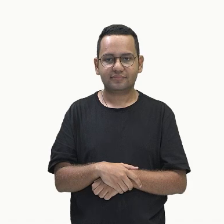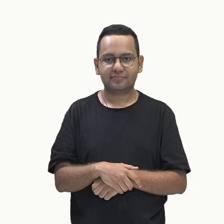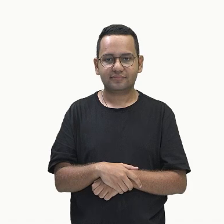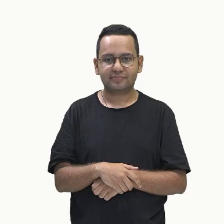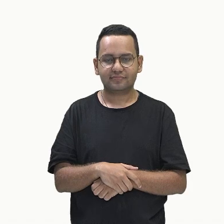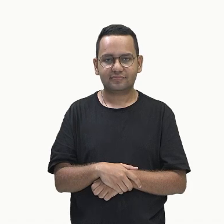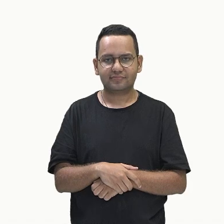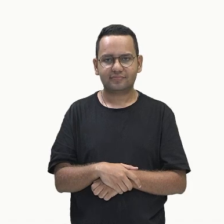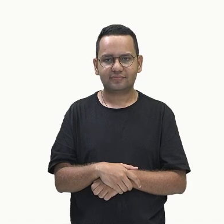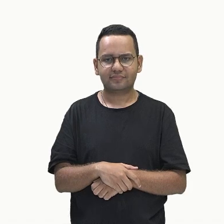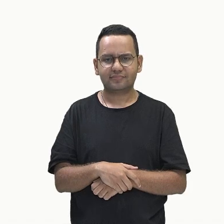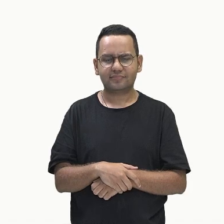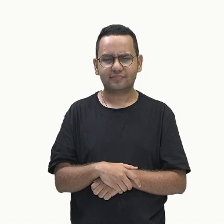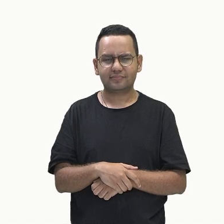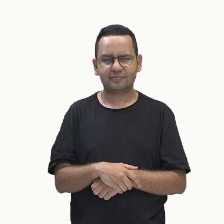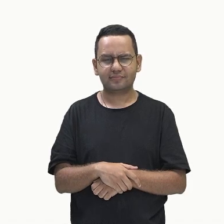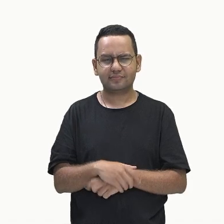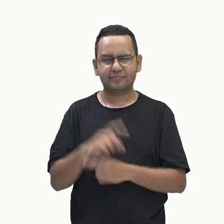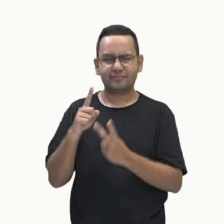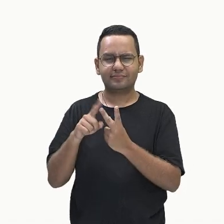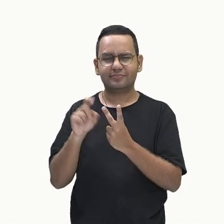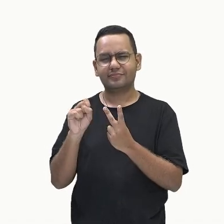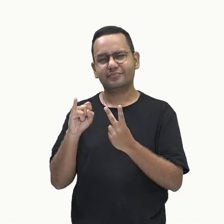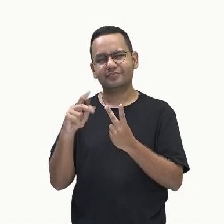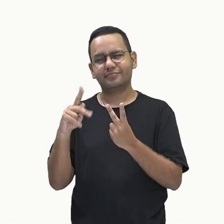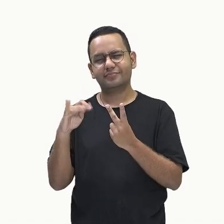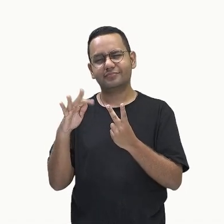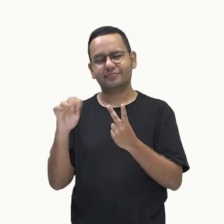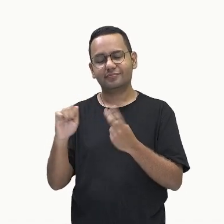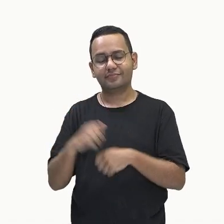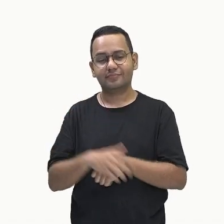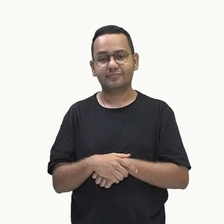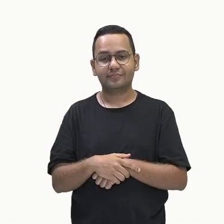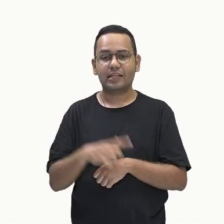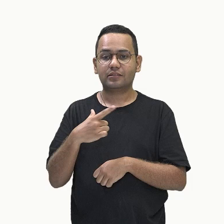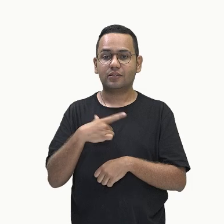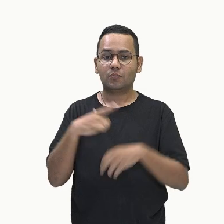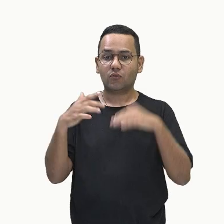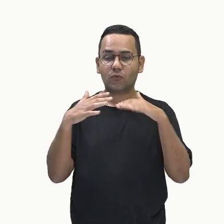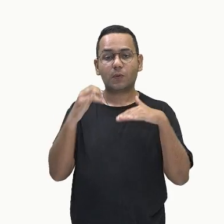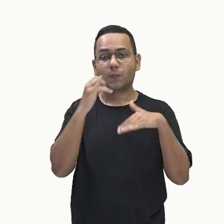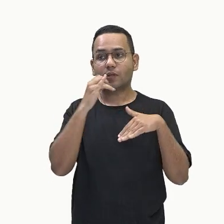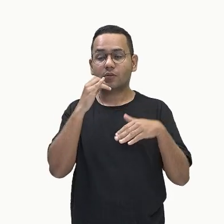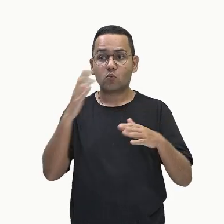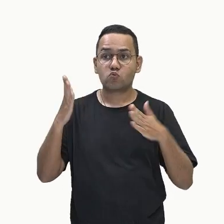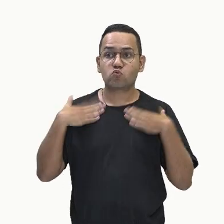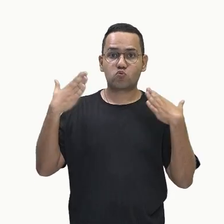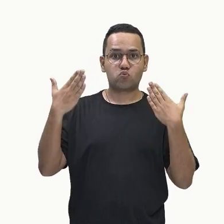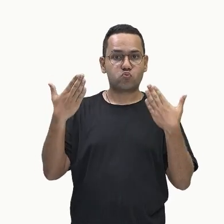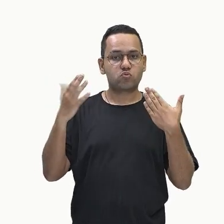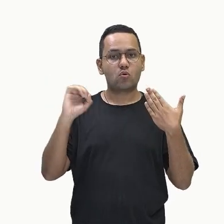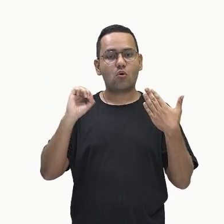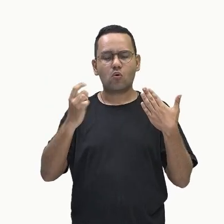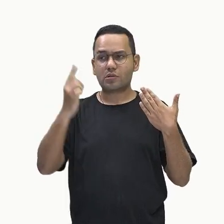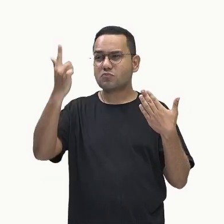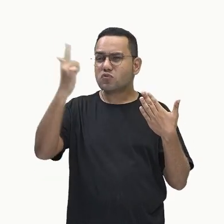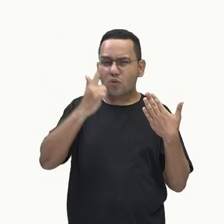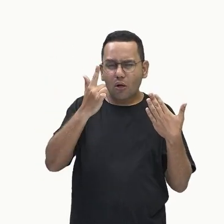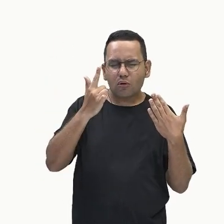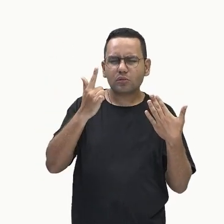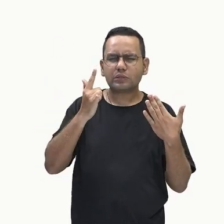Aqui, na simpática, o seu olho se dilatou, você tomou um susto, você se expôs a uma